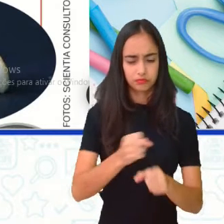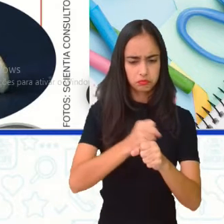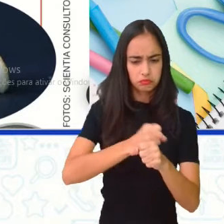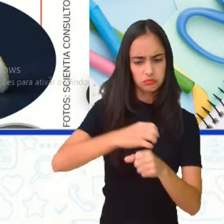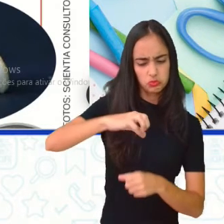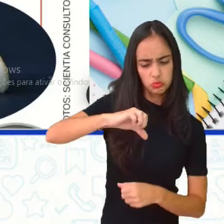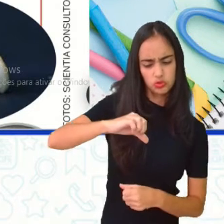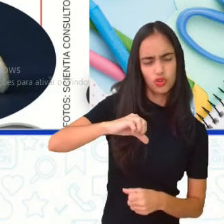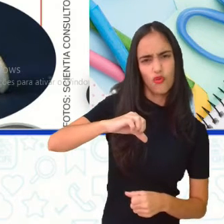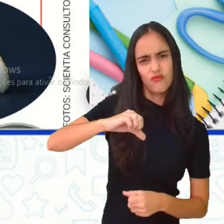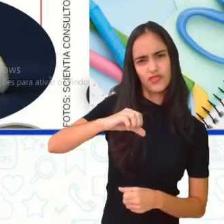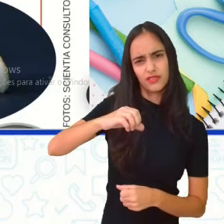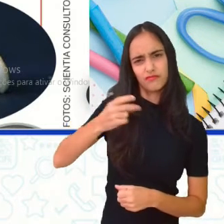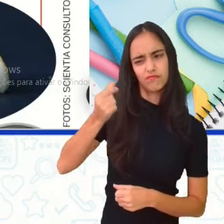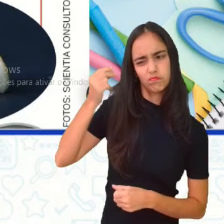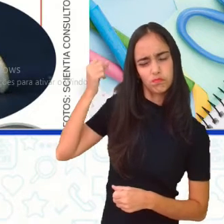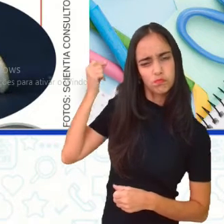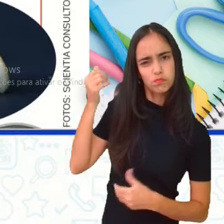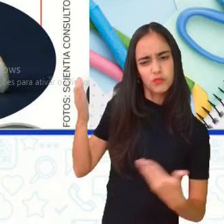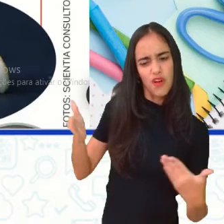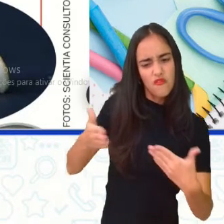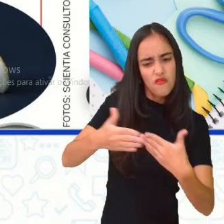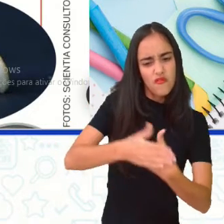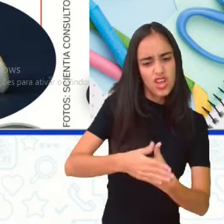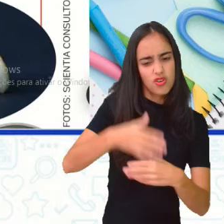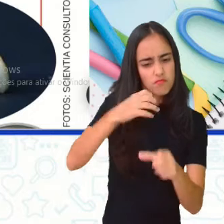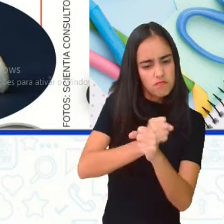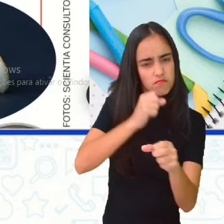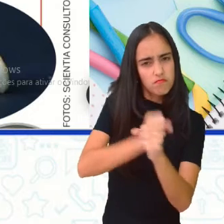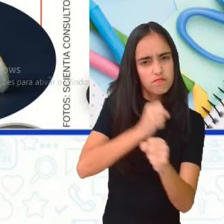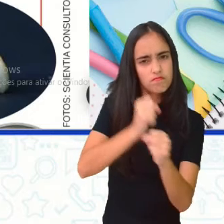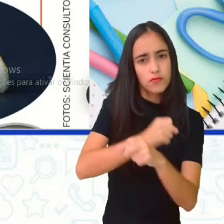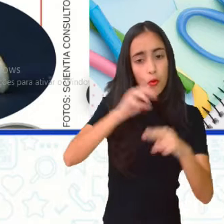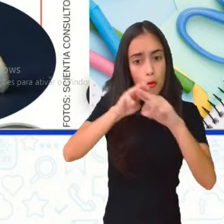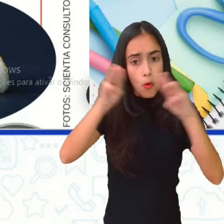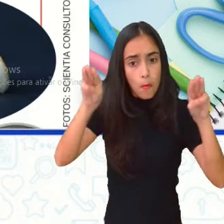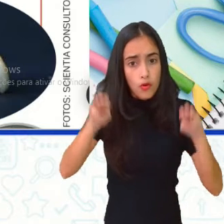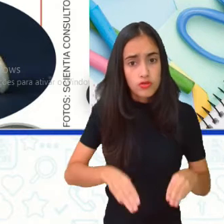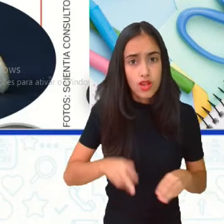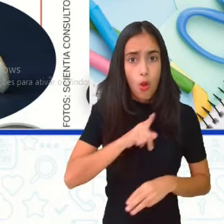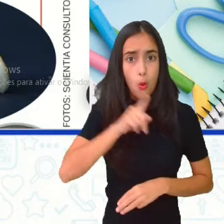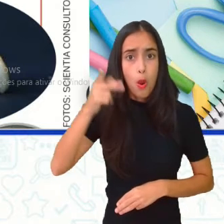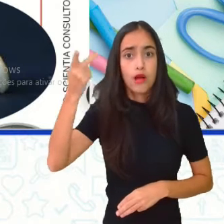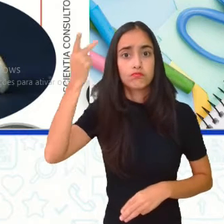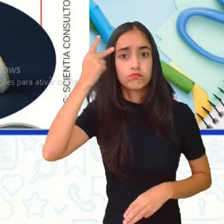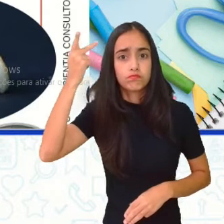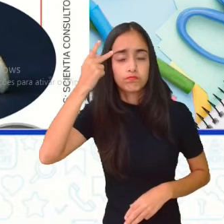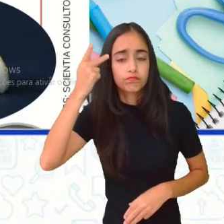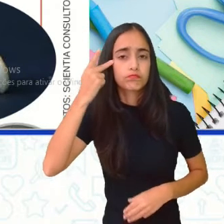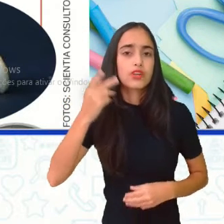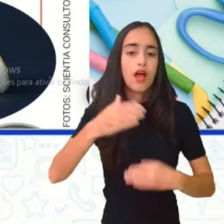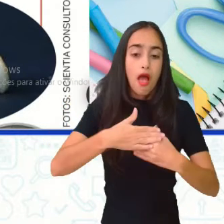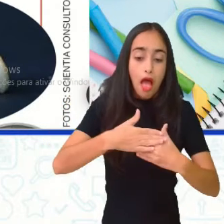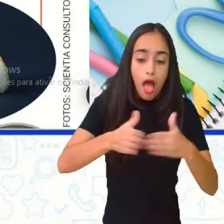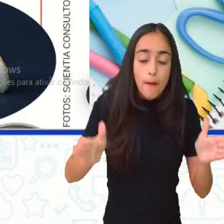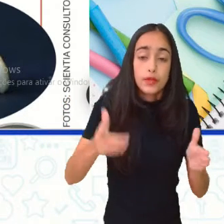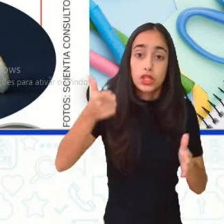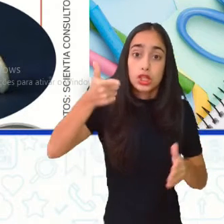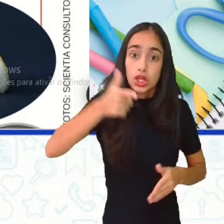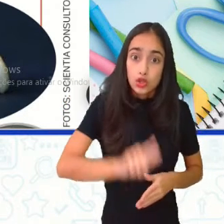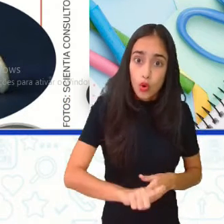fechado para reforma, o Museu do Ipiranga, lá em São Paulo, será reinaugurado para as comemorações